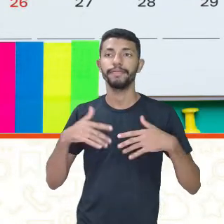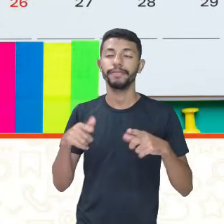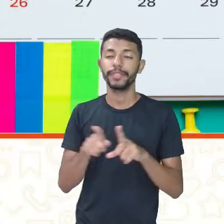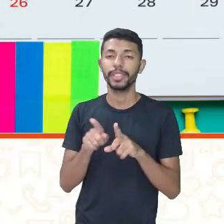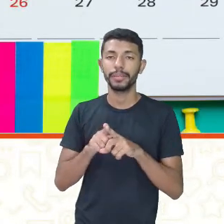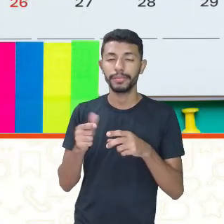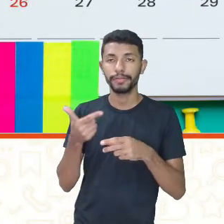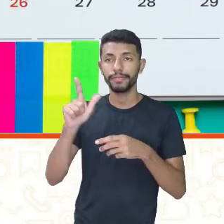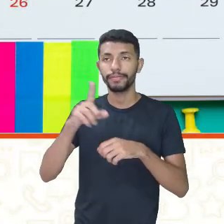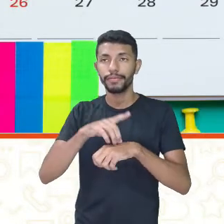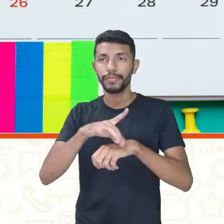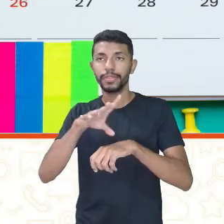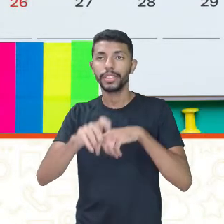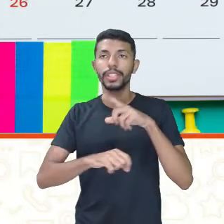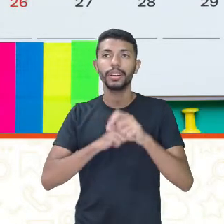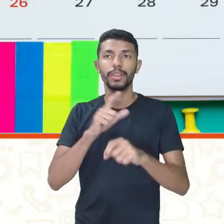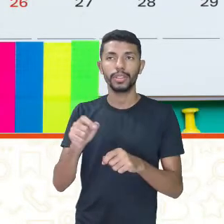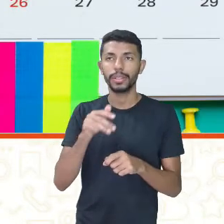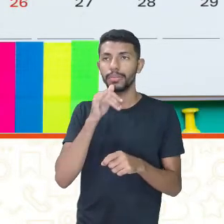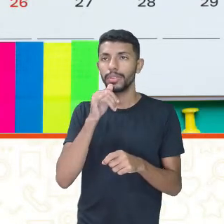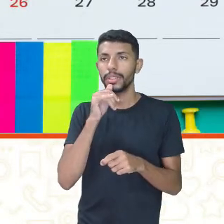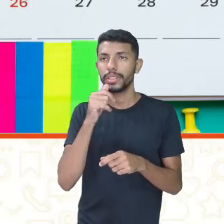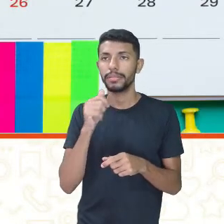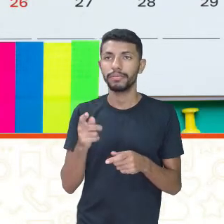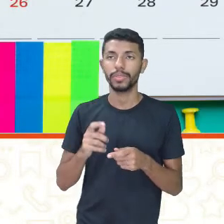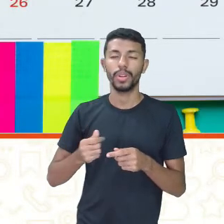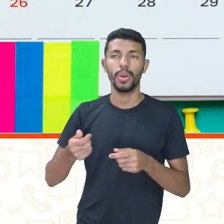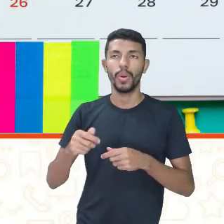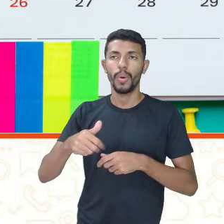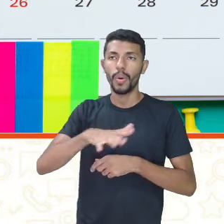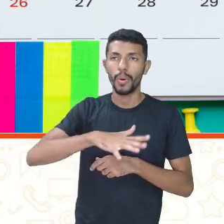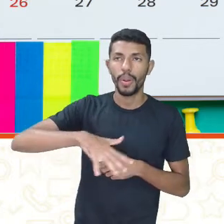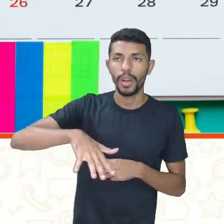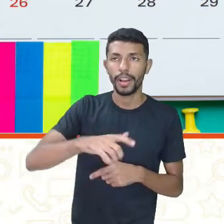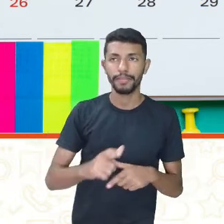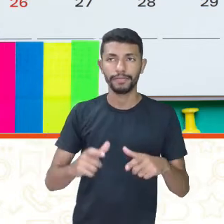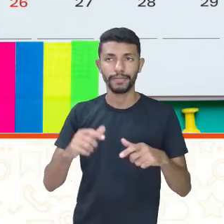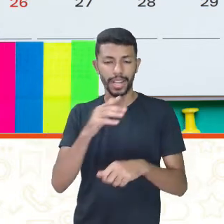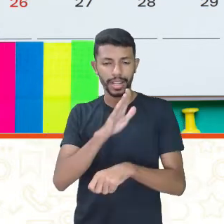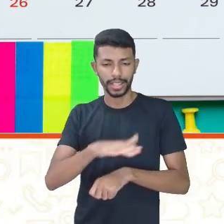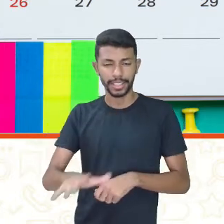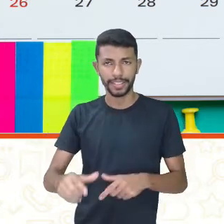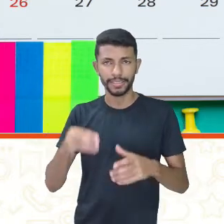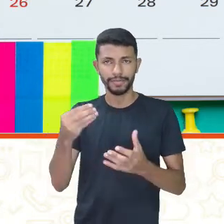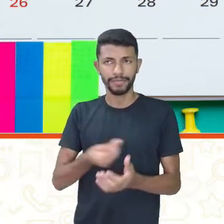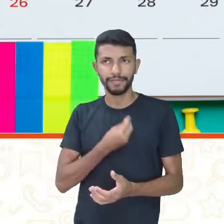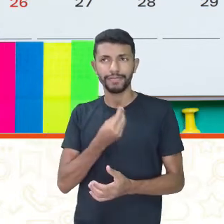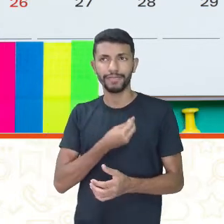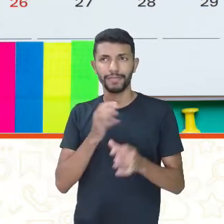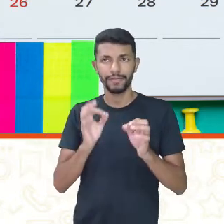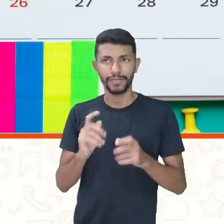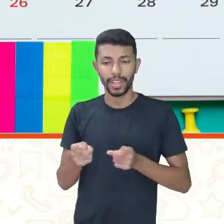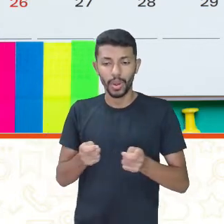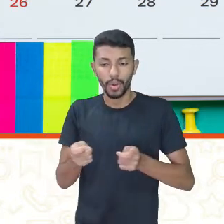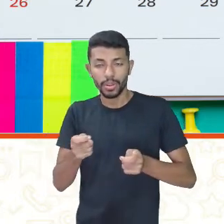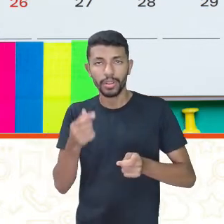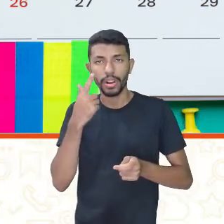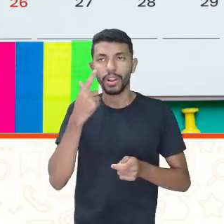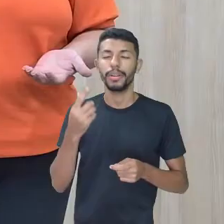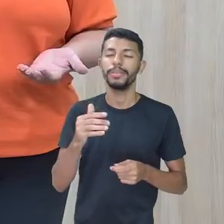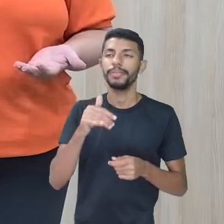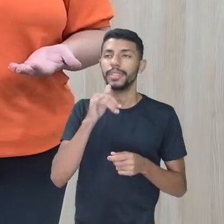seria o controle do ambiente em que a criança está presente. Muitas vezes a gente não percebe porque não